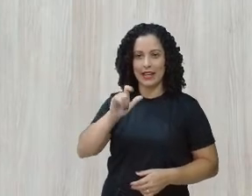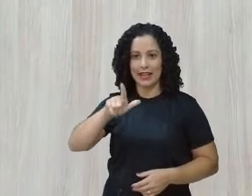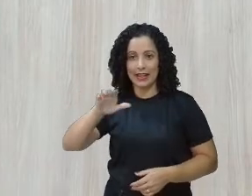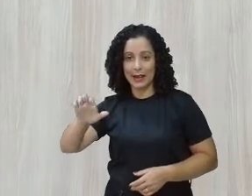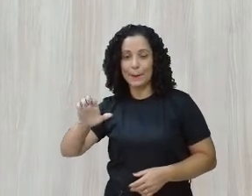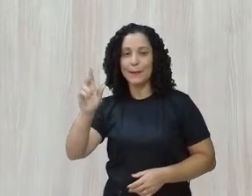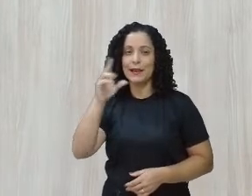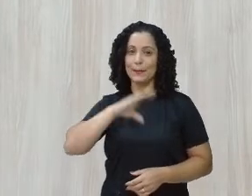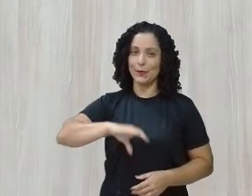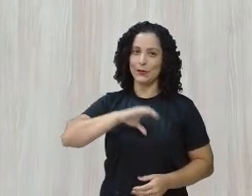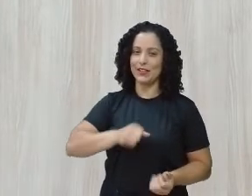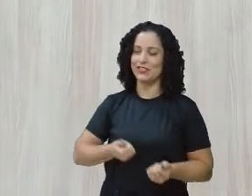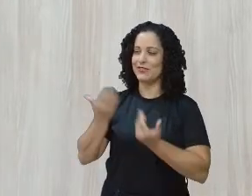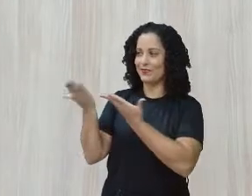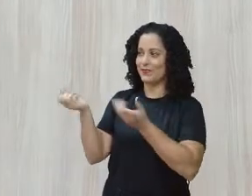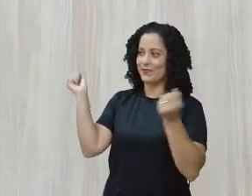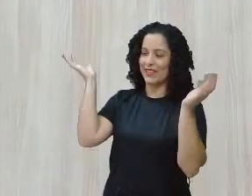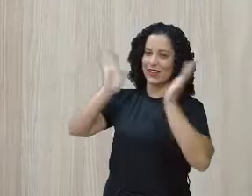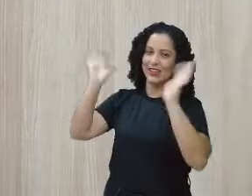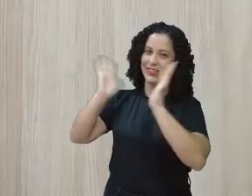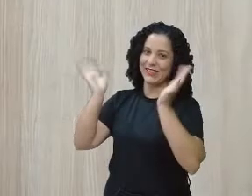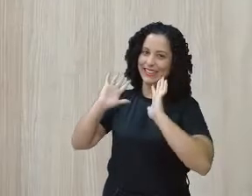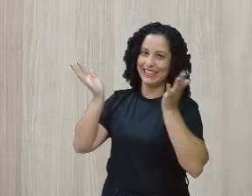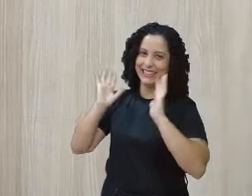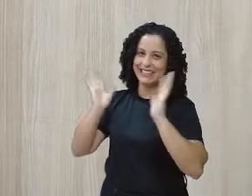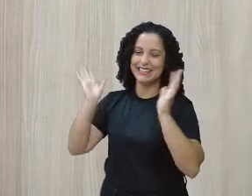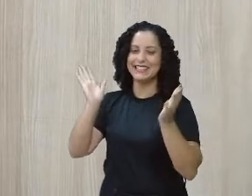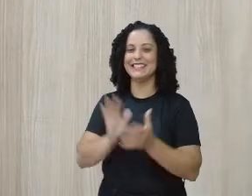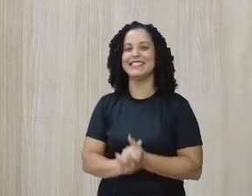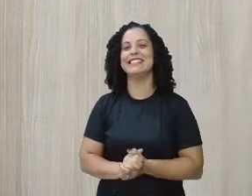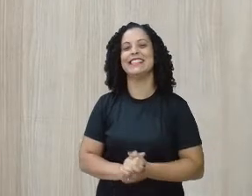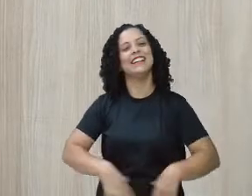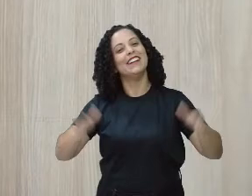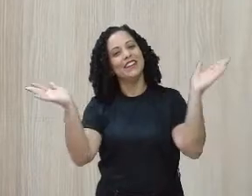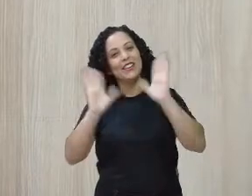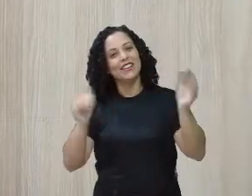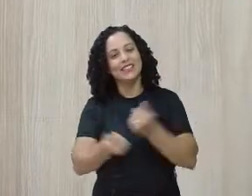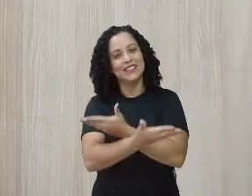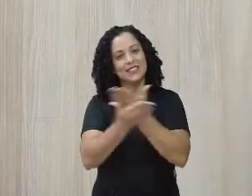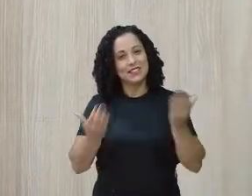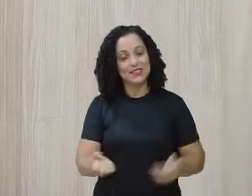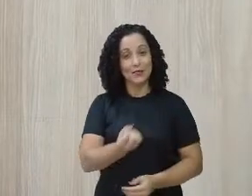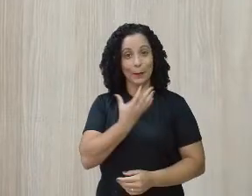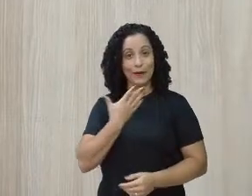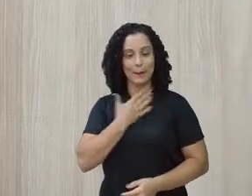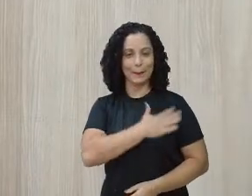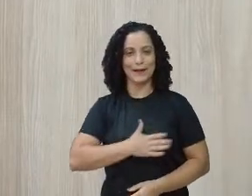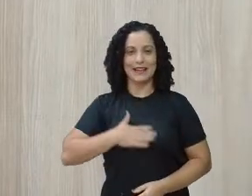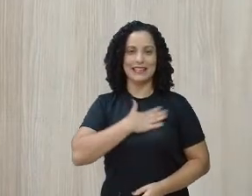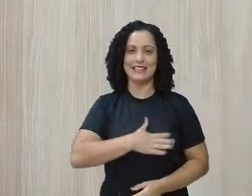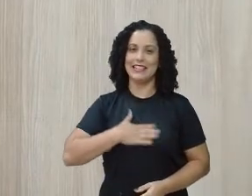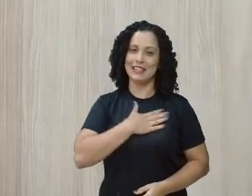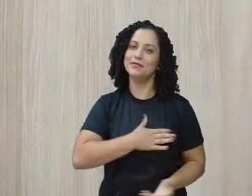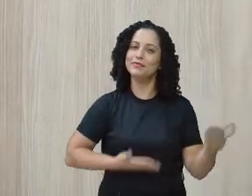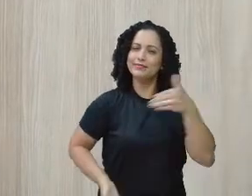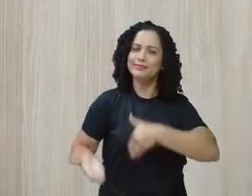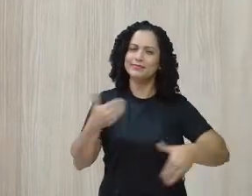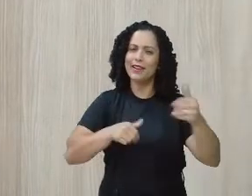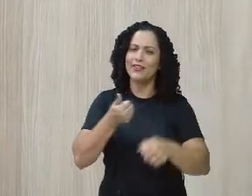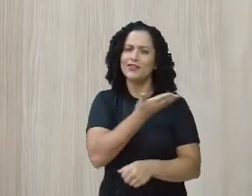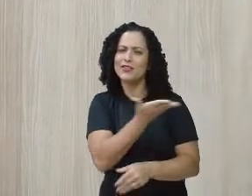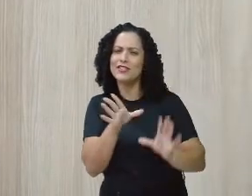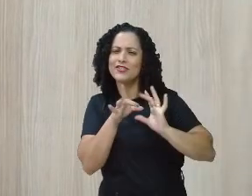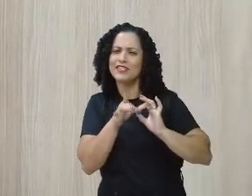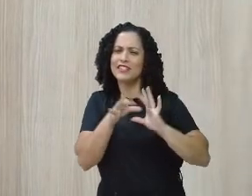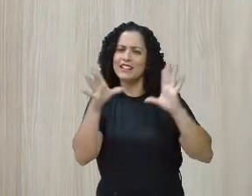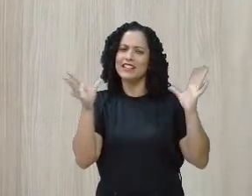Vamos dar um oizinho para a professora Camille. Olá, gente, tudo bem? É um prazer estar aqui. Por favor, fiquem à